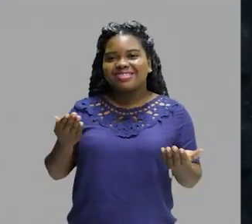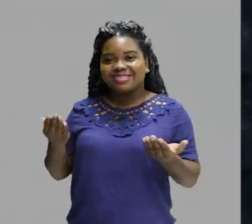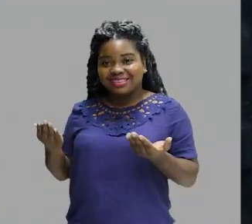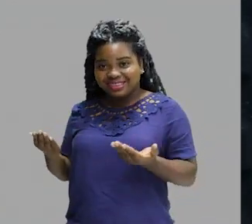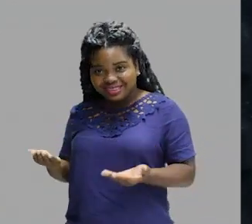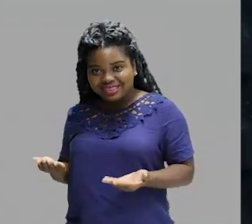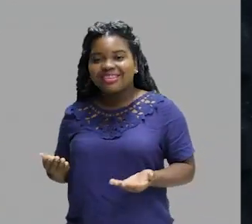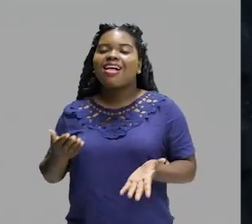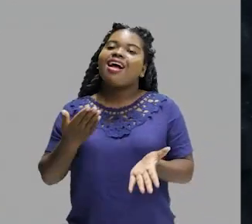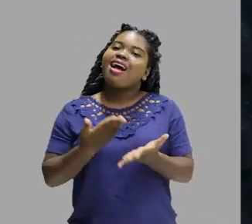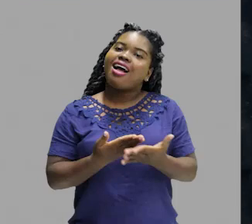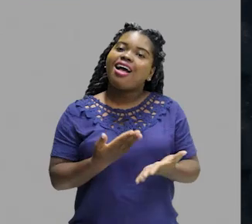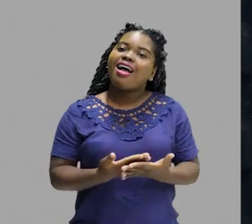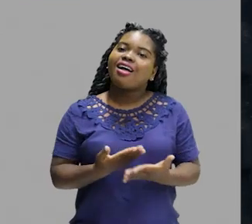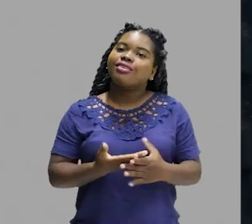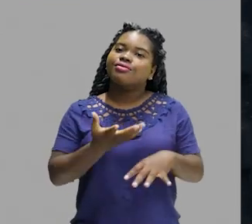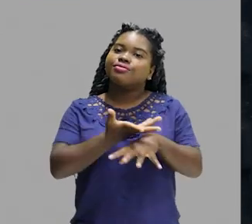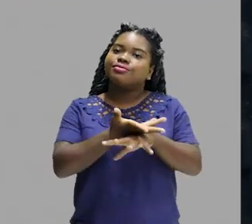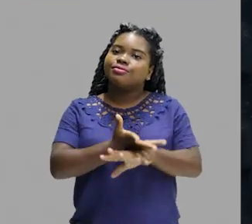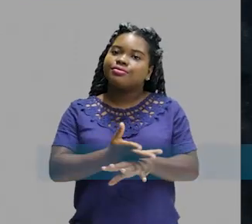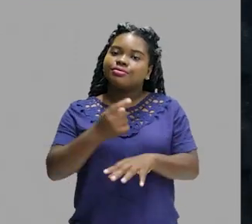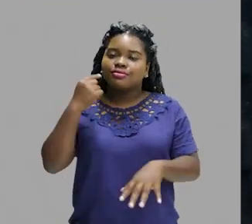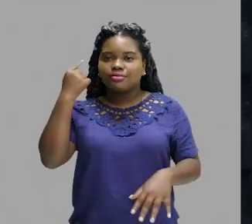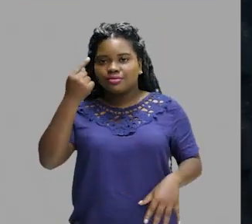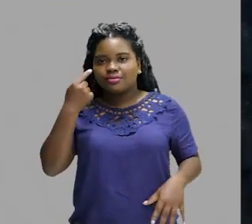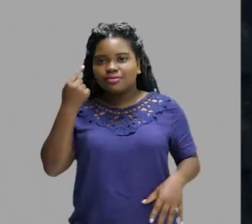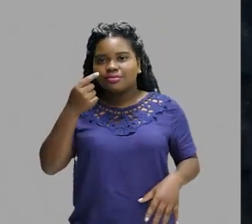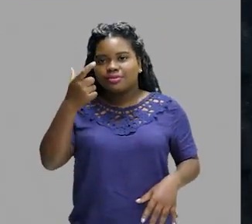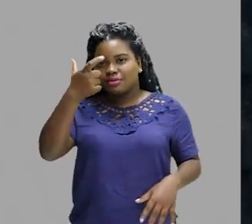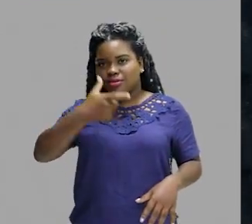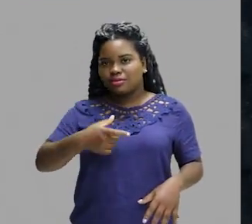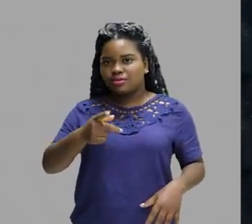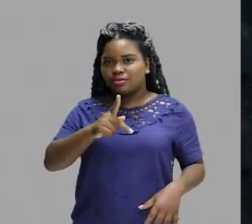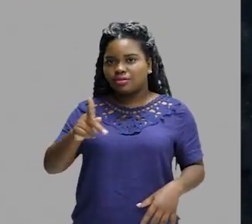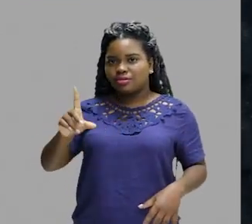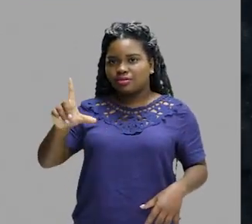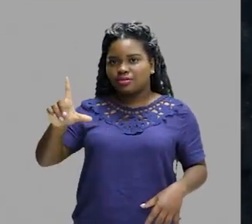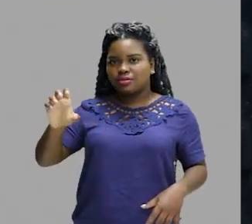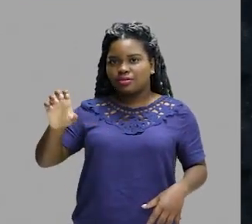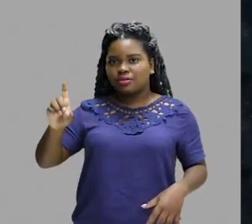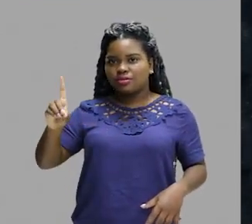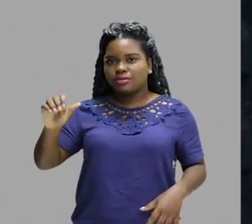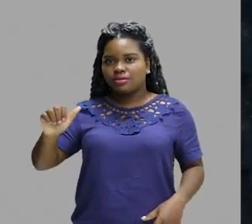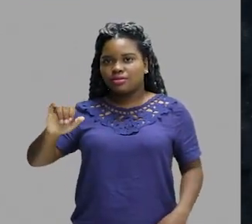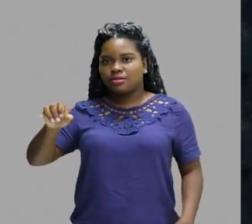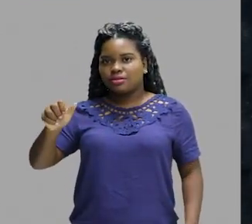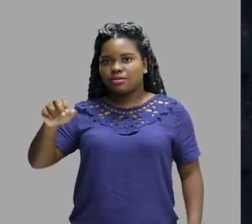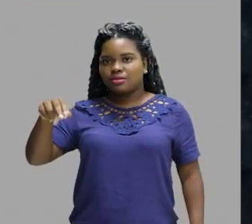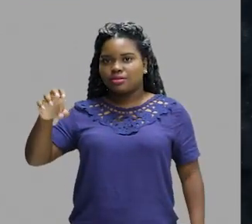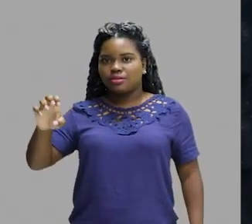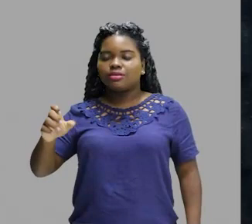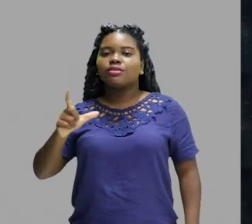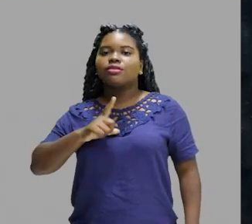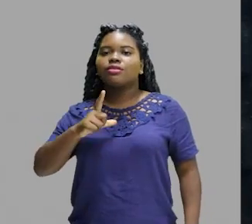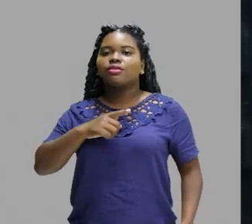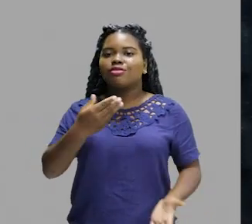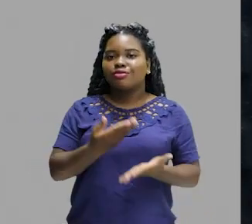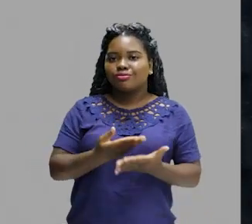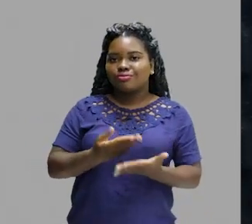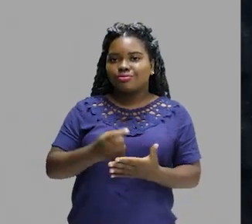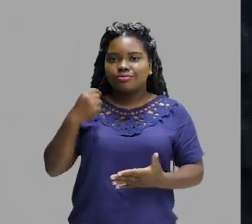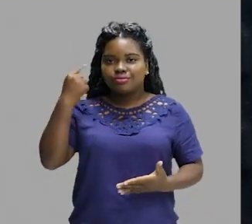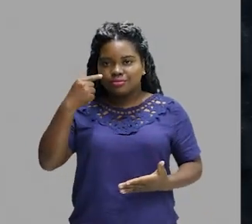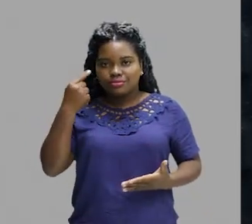bem-vindos à la classe de espanhol. Eu sou a professora Leda Jane. Vamos hoje para mais uma aula de espanhol. Pegue